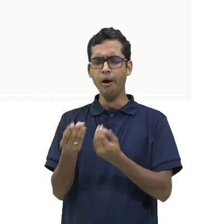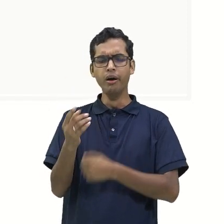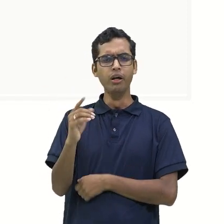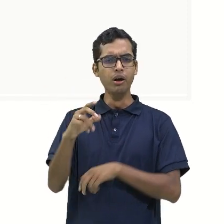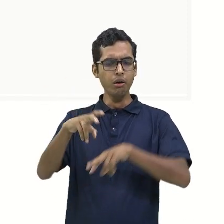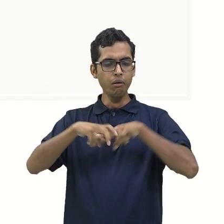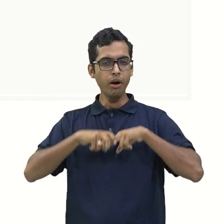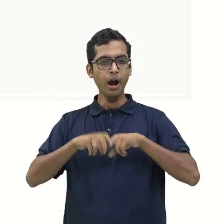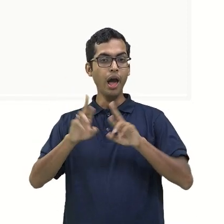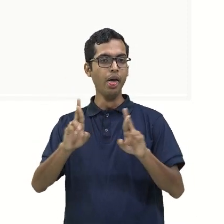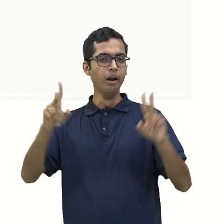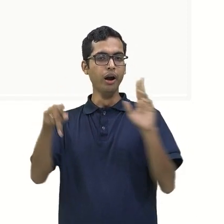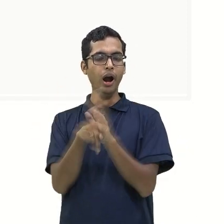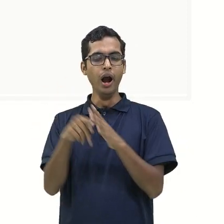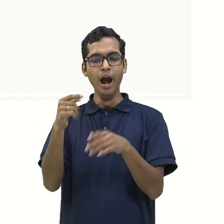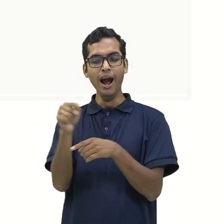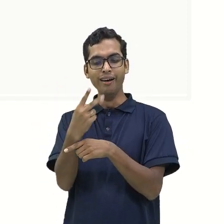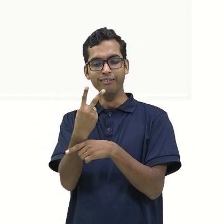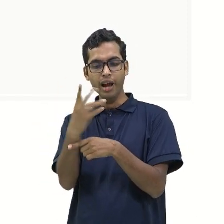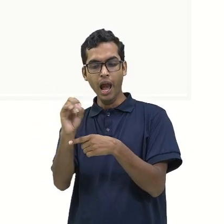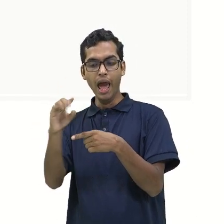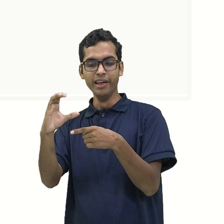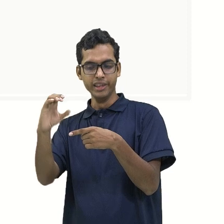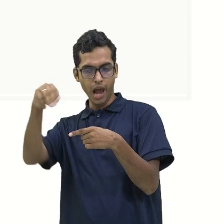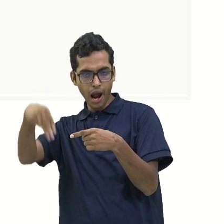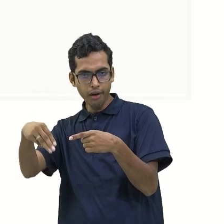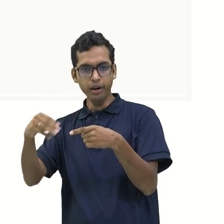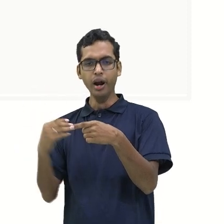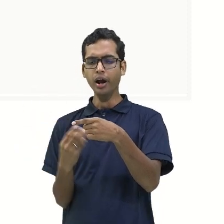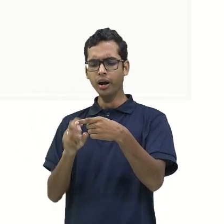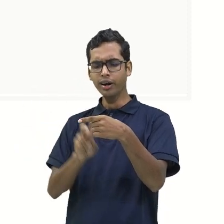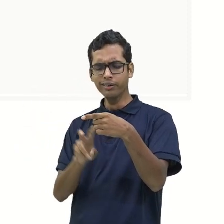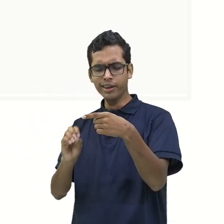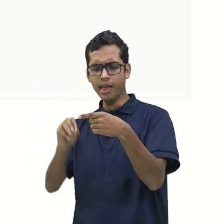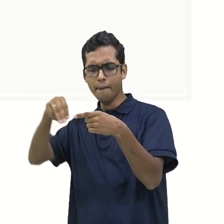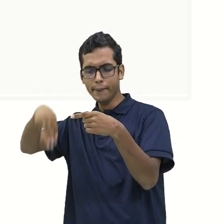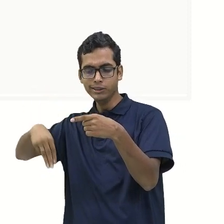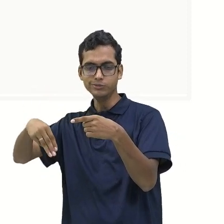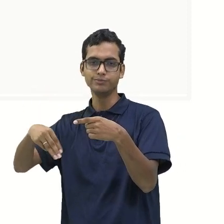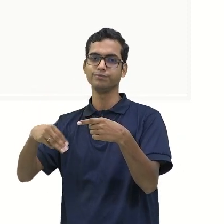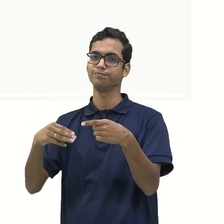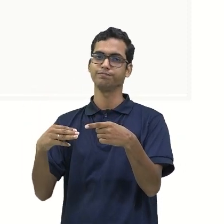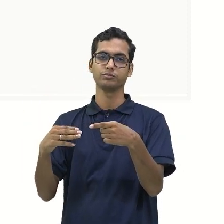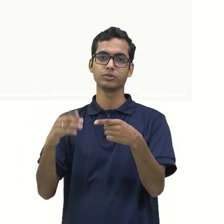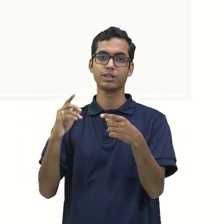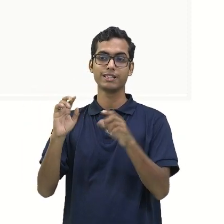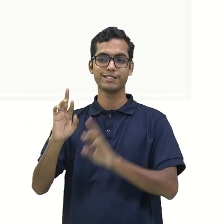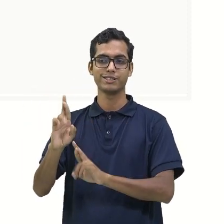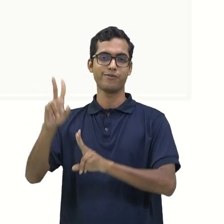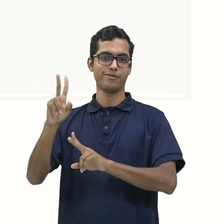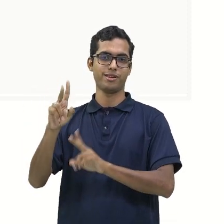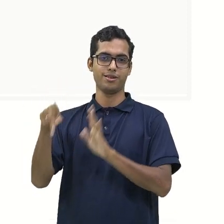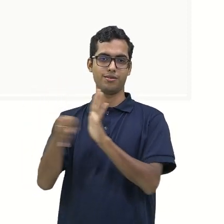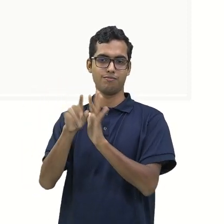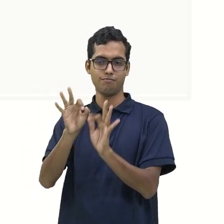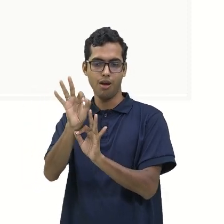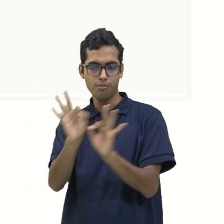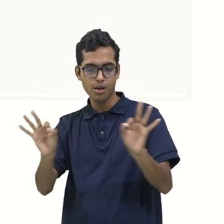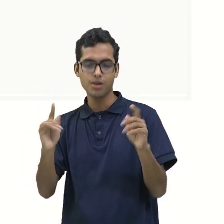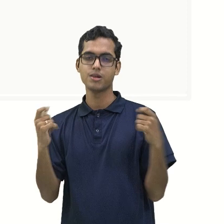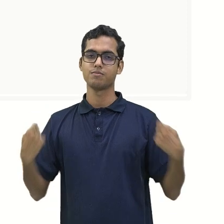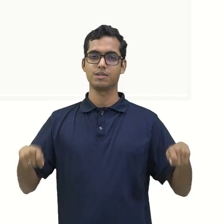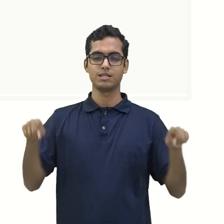unidades diferentes, tá? Eu tenho metro e tenho centímetros. Então eu tenho que trabalhar sempre na